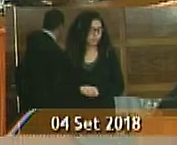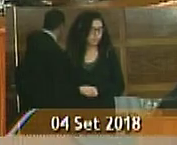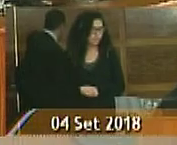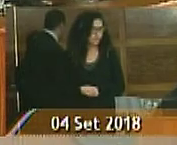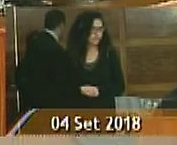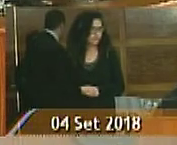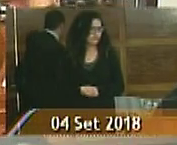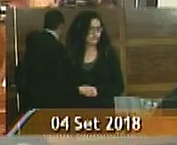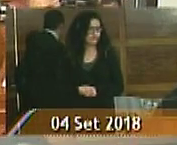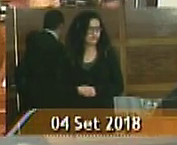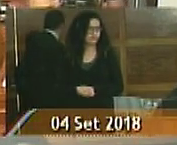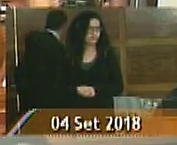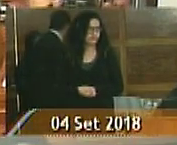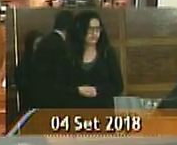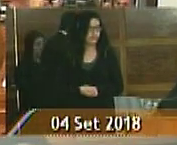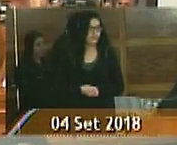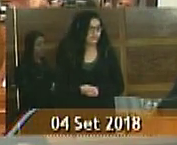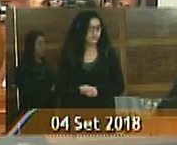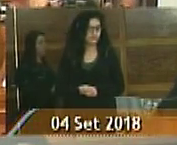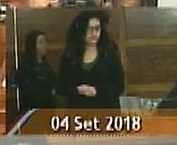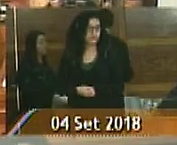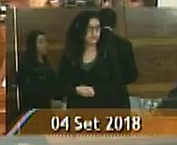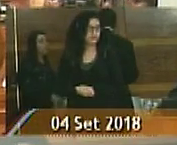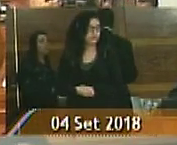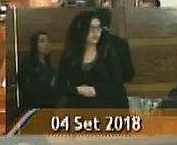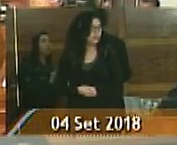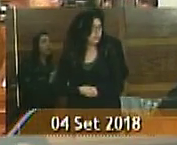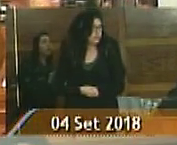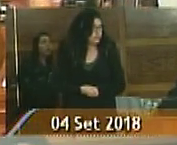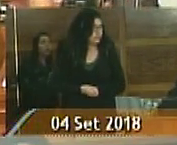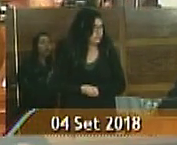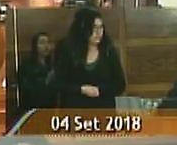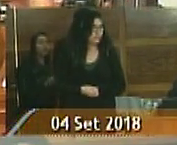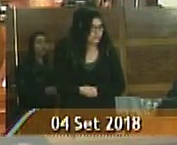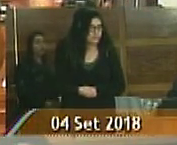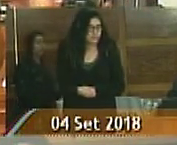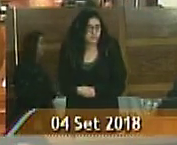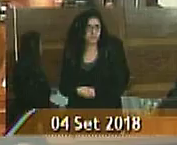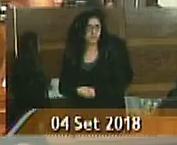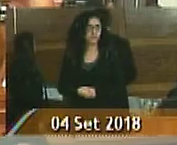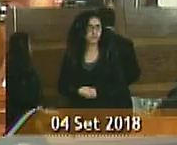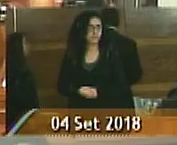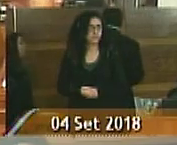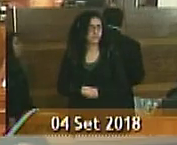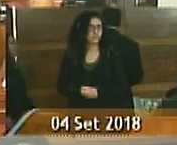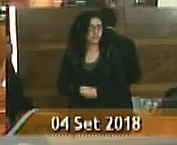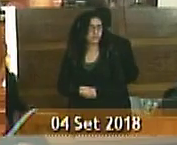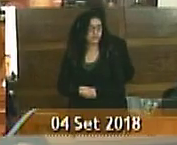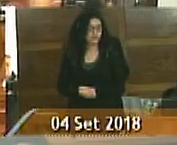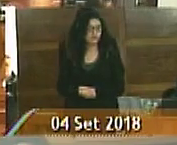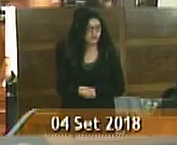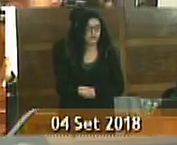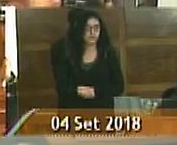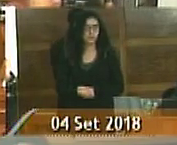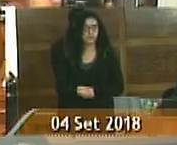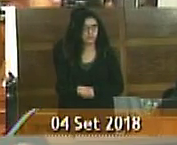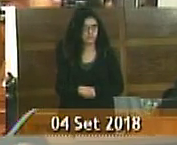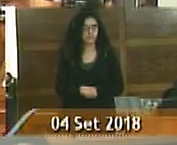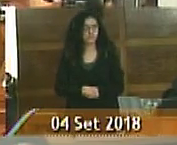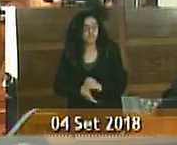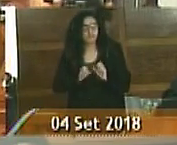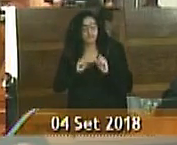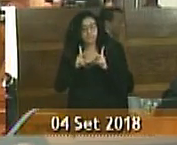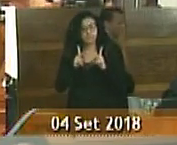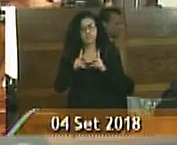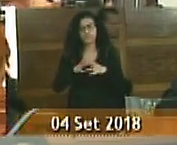É lindo uma moraria. E é um social. E é um social. Aprovado por